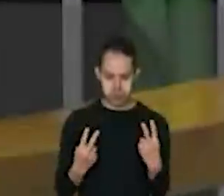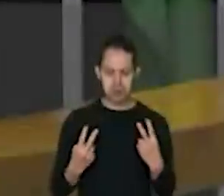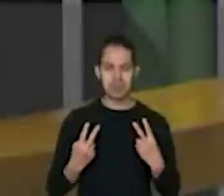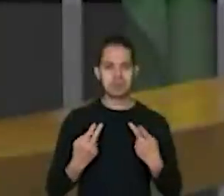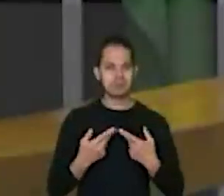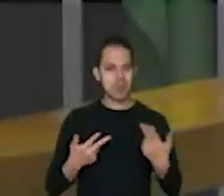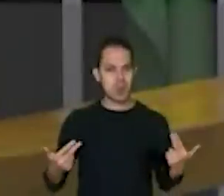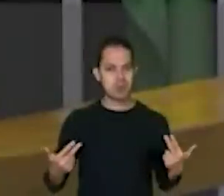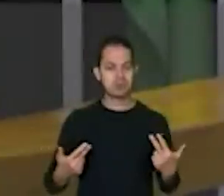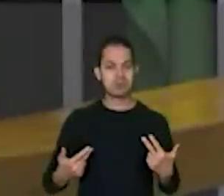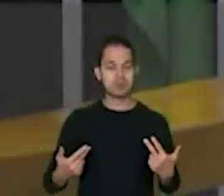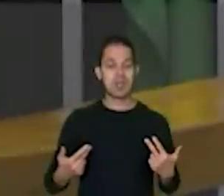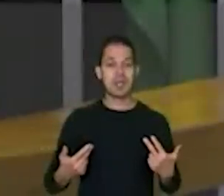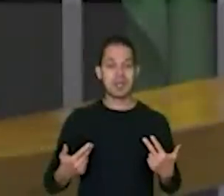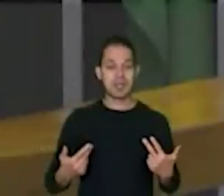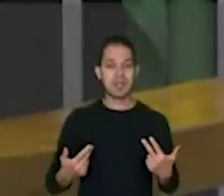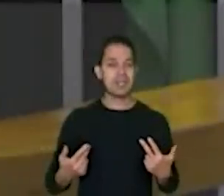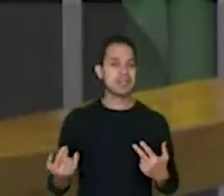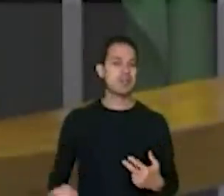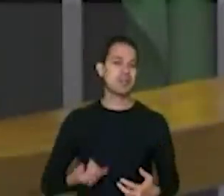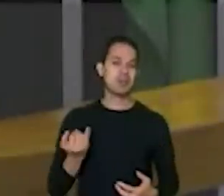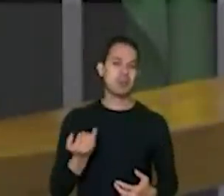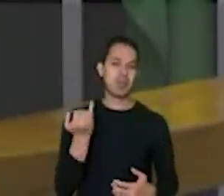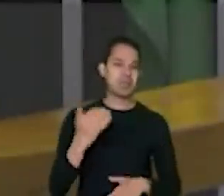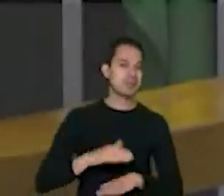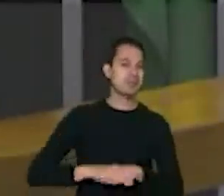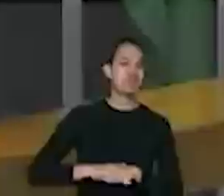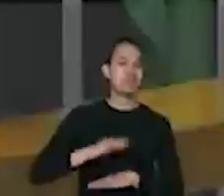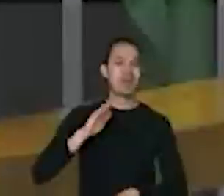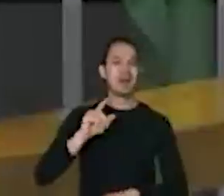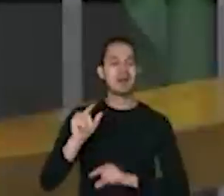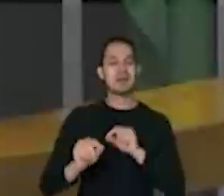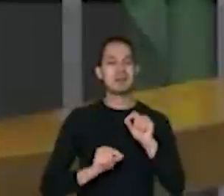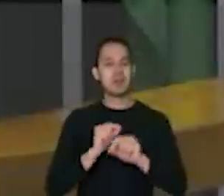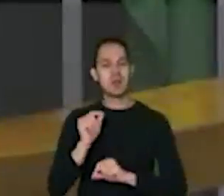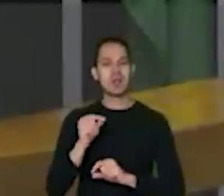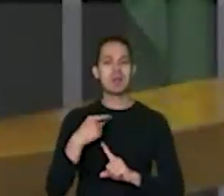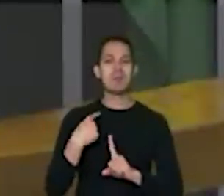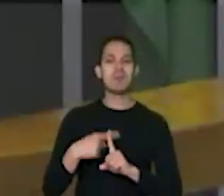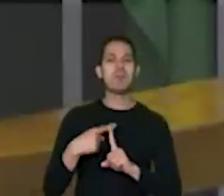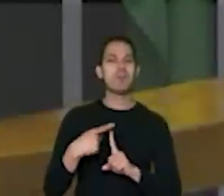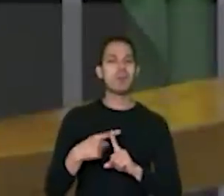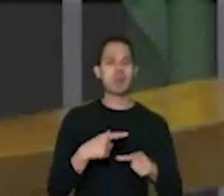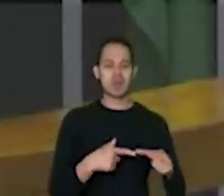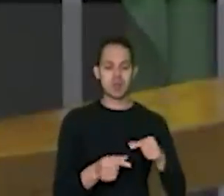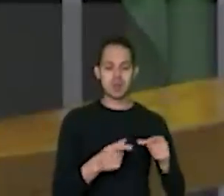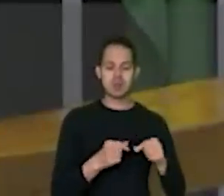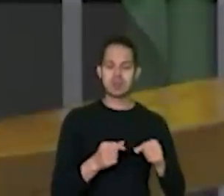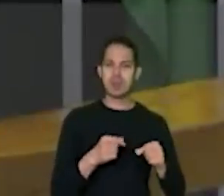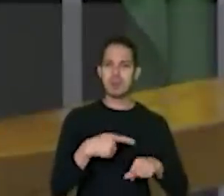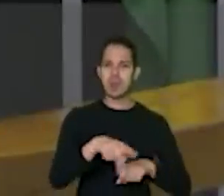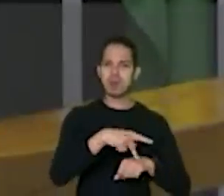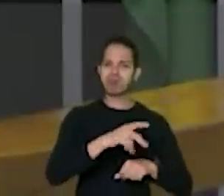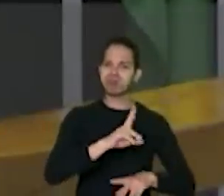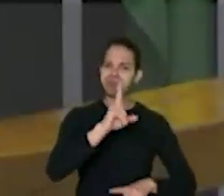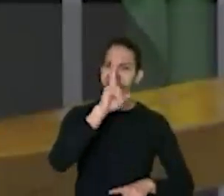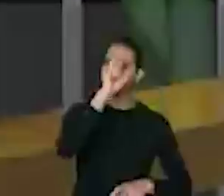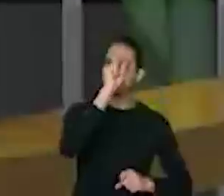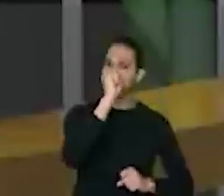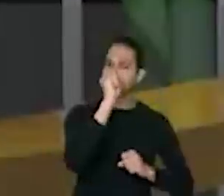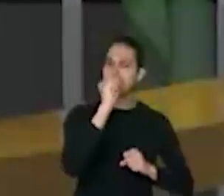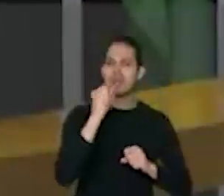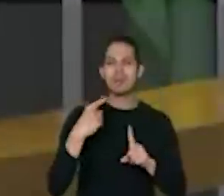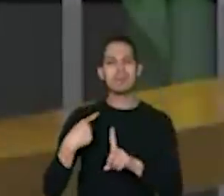e eu acho que a coisa mais importante é isso mostrar o porque o Japão é uma potência e o por que o